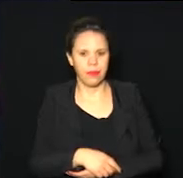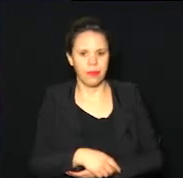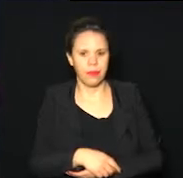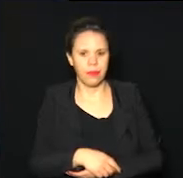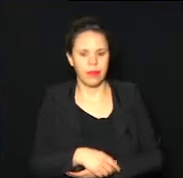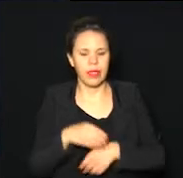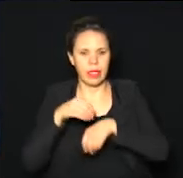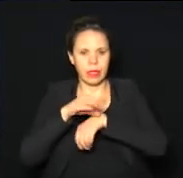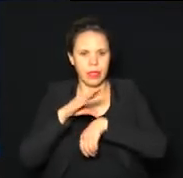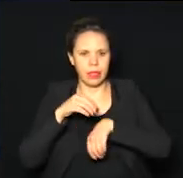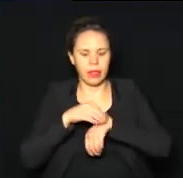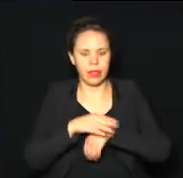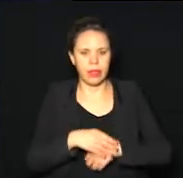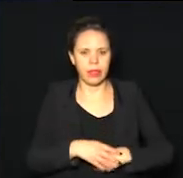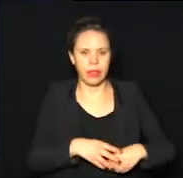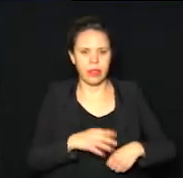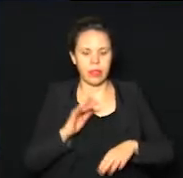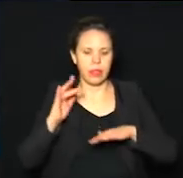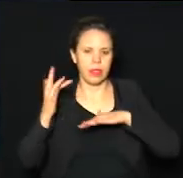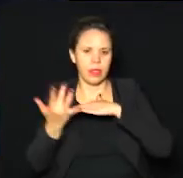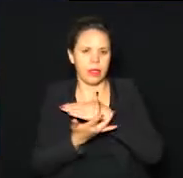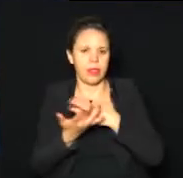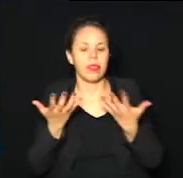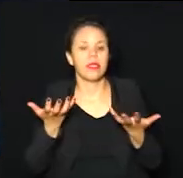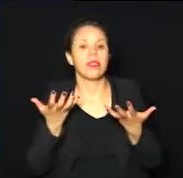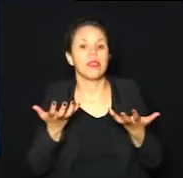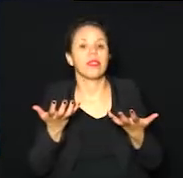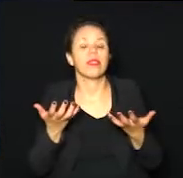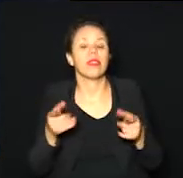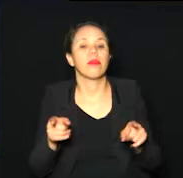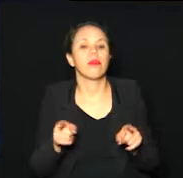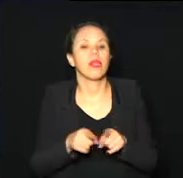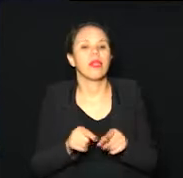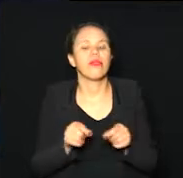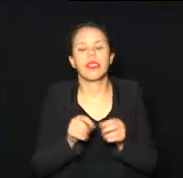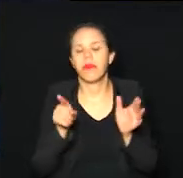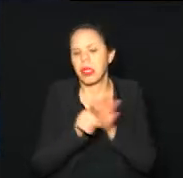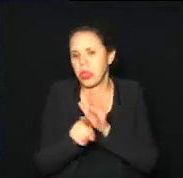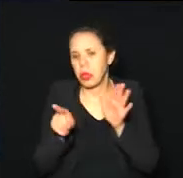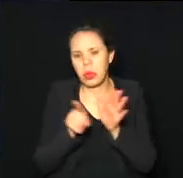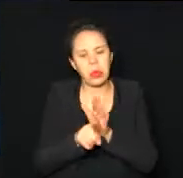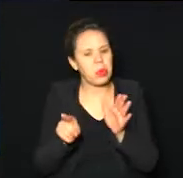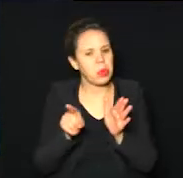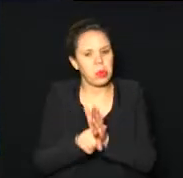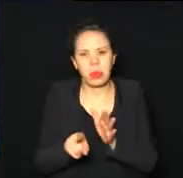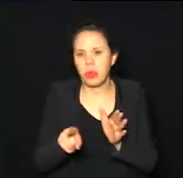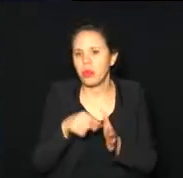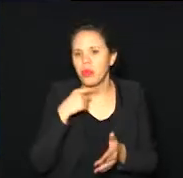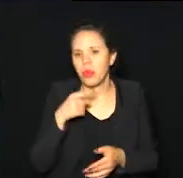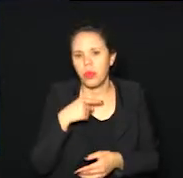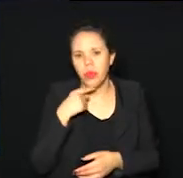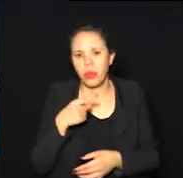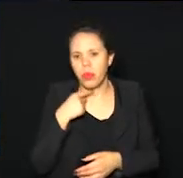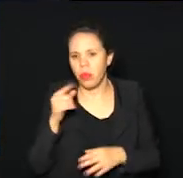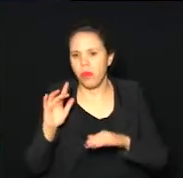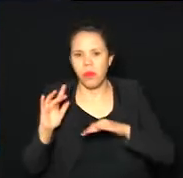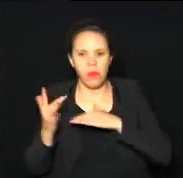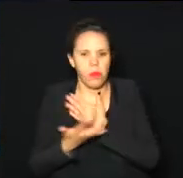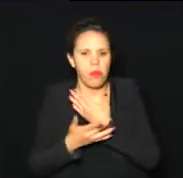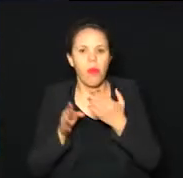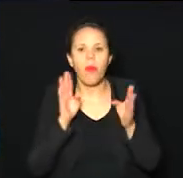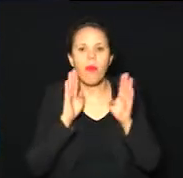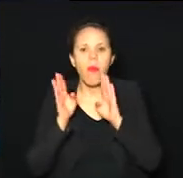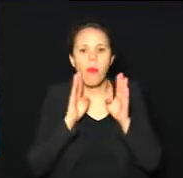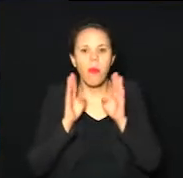estamos transmitindo, né, pelas redes sociais, também quem quiser fazer perguntas, manifestações nas redes sociais, no